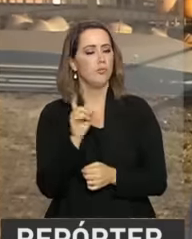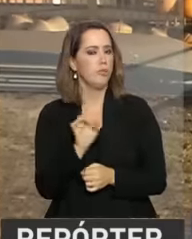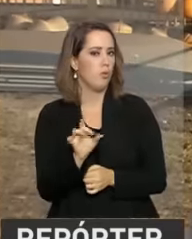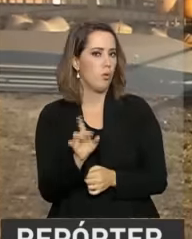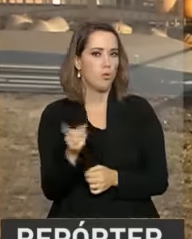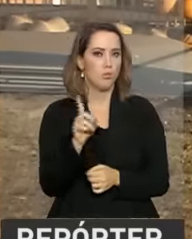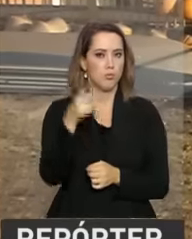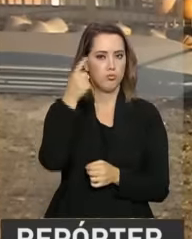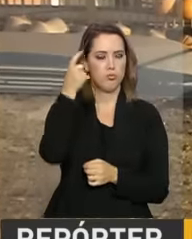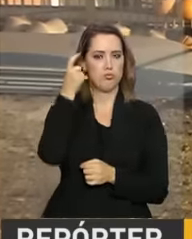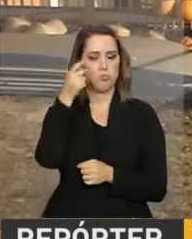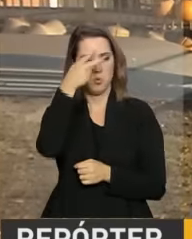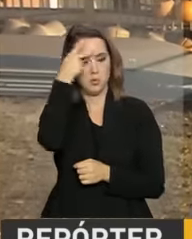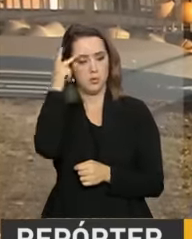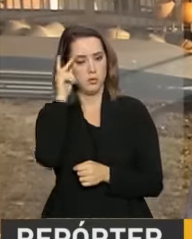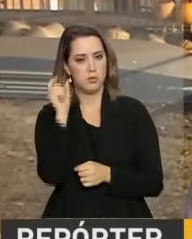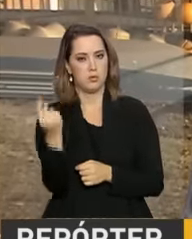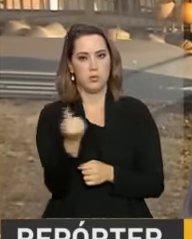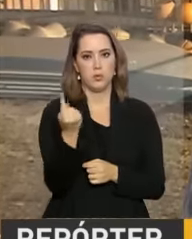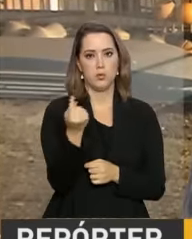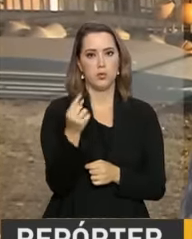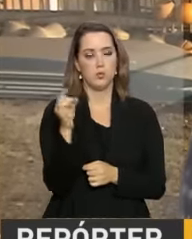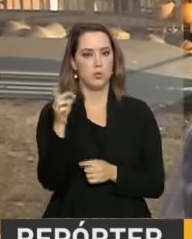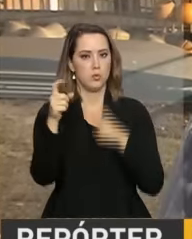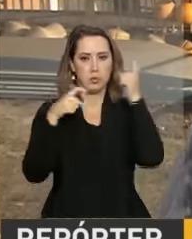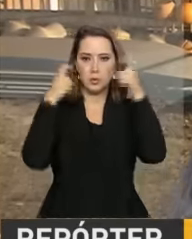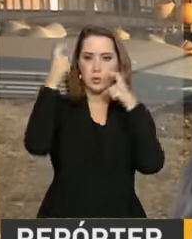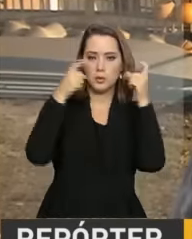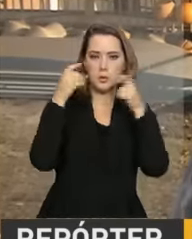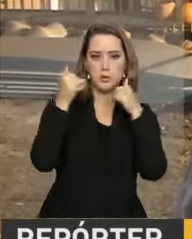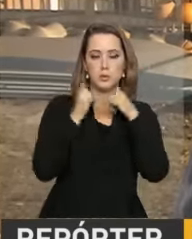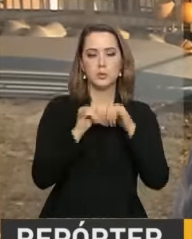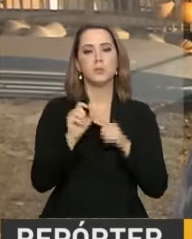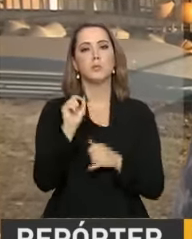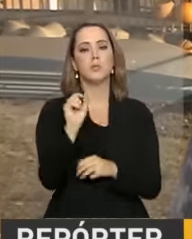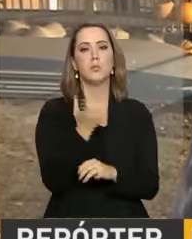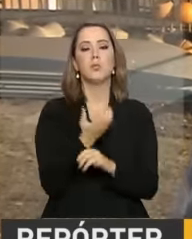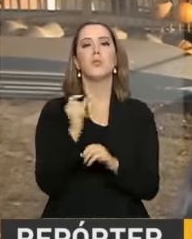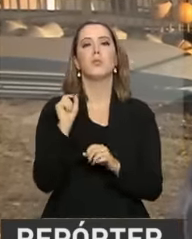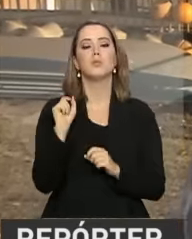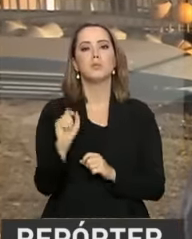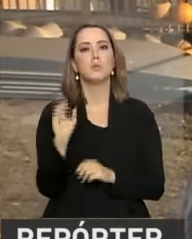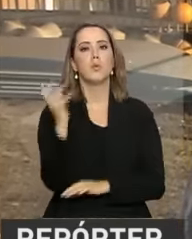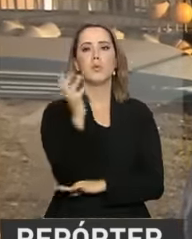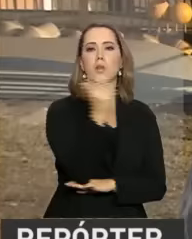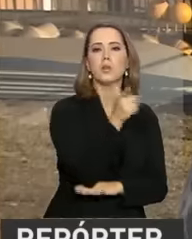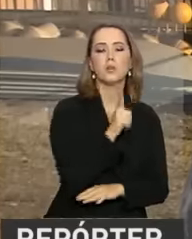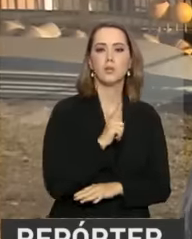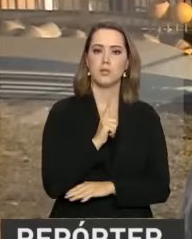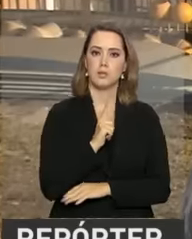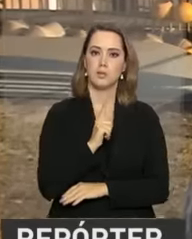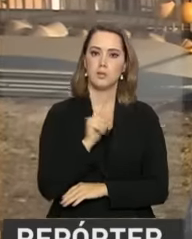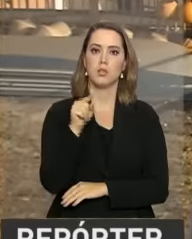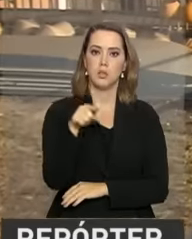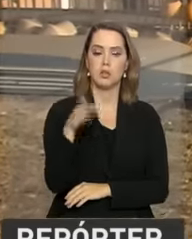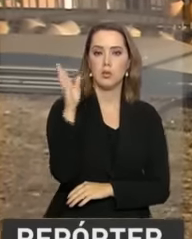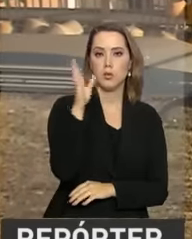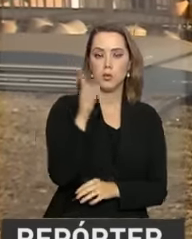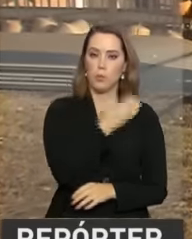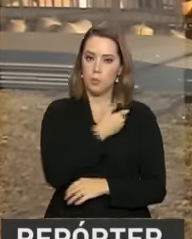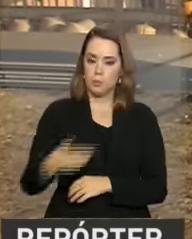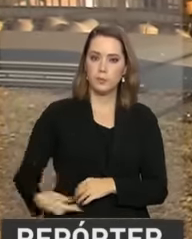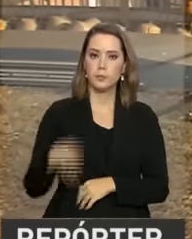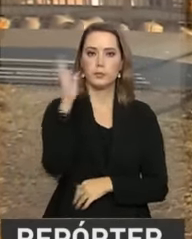os cidadãos que estão preocupados em aproveitar melhor o que a natureza oferece o governo brasileiro também tem investido em